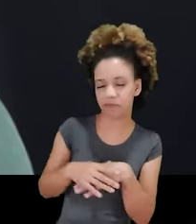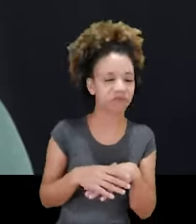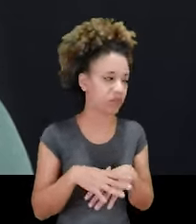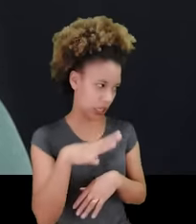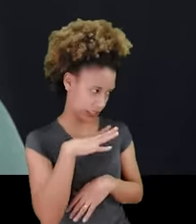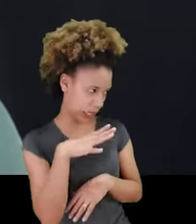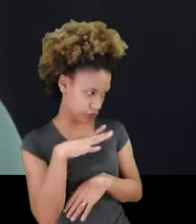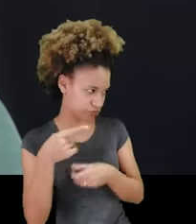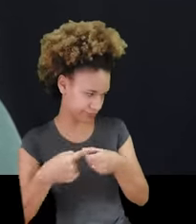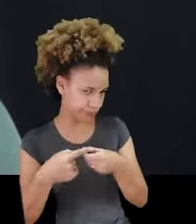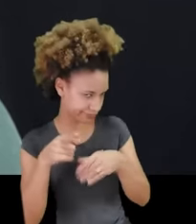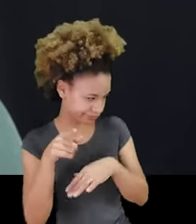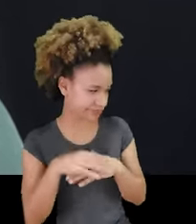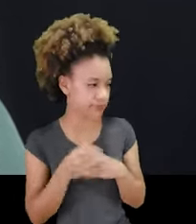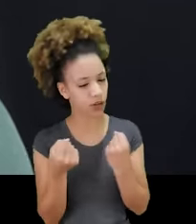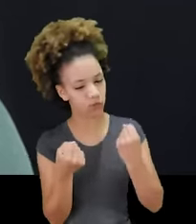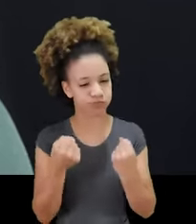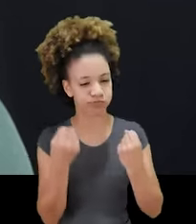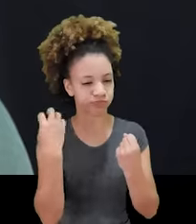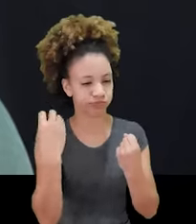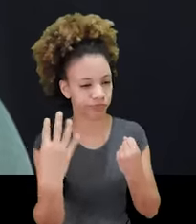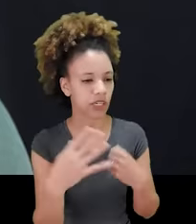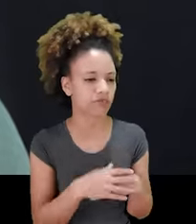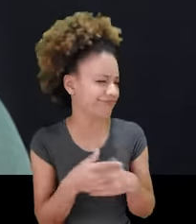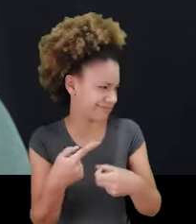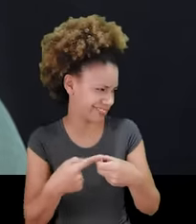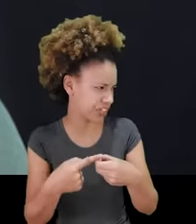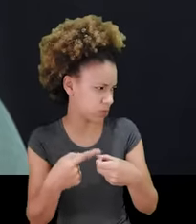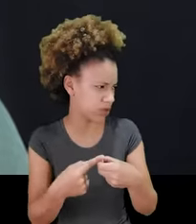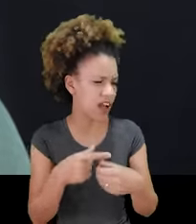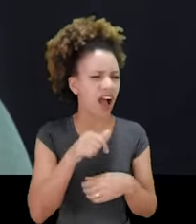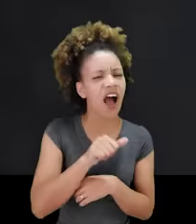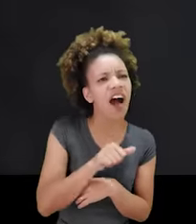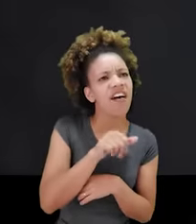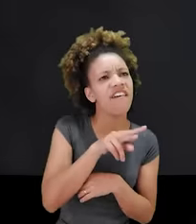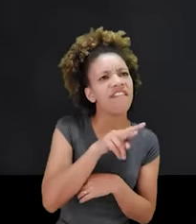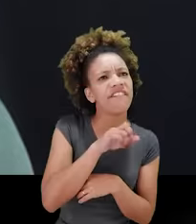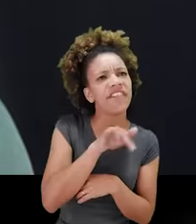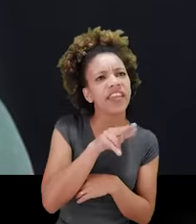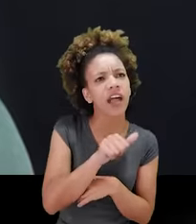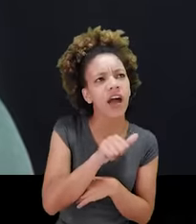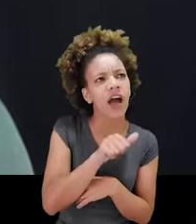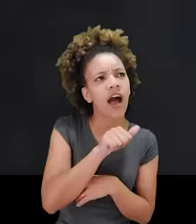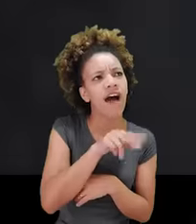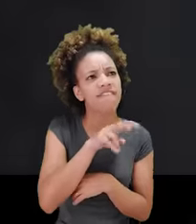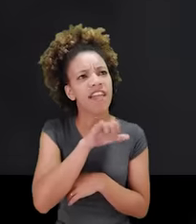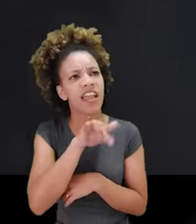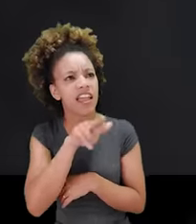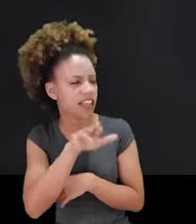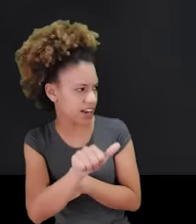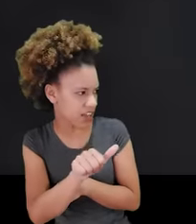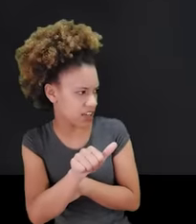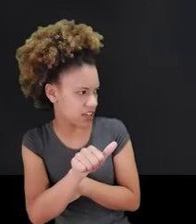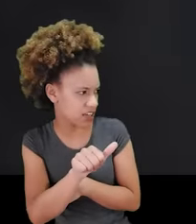numa cidade aqui. Uma cidade bem de... Aveira. Não era Aveiro. Era Aveiras. Aveiras.